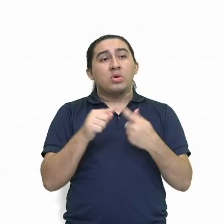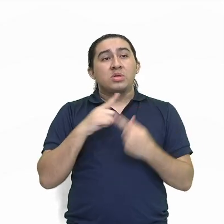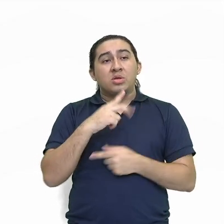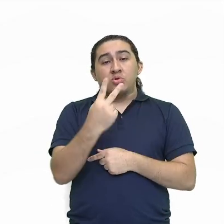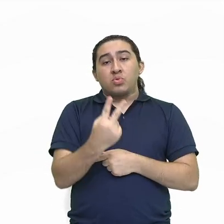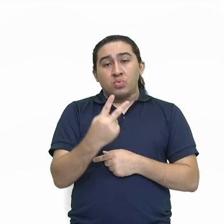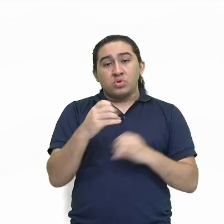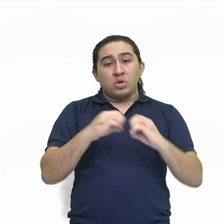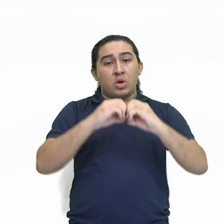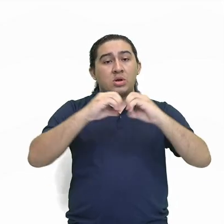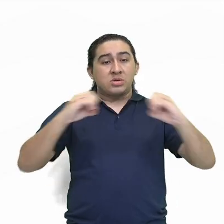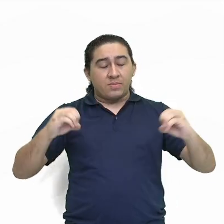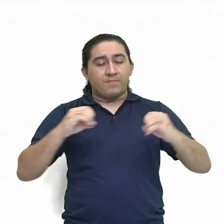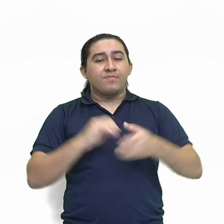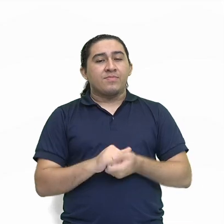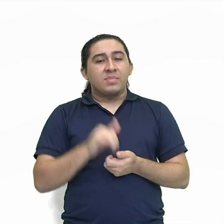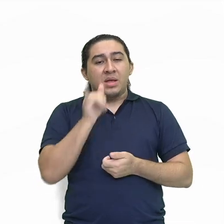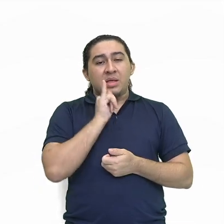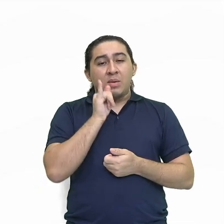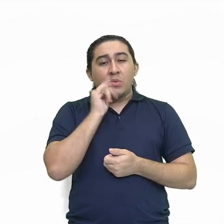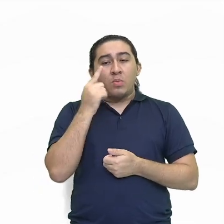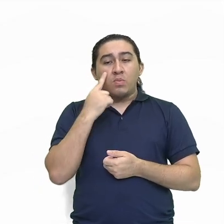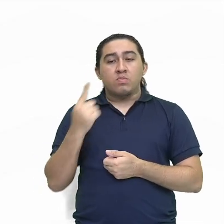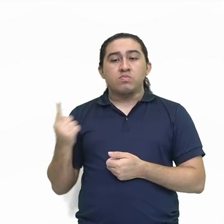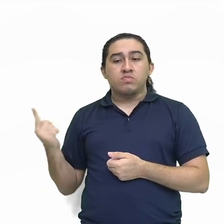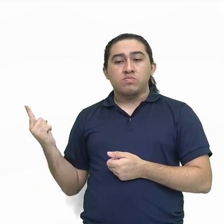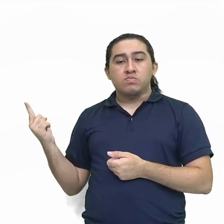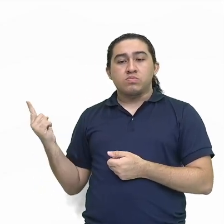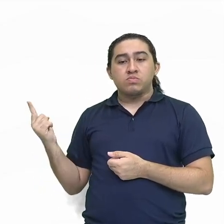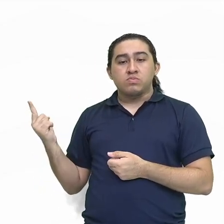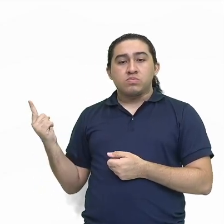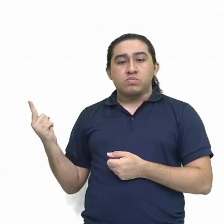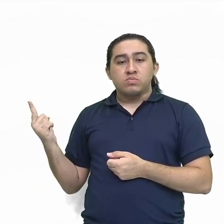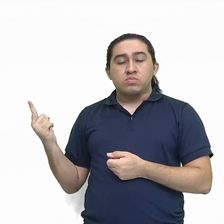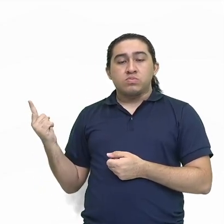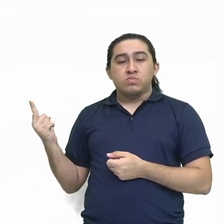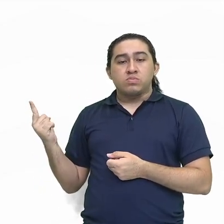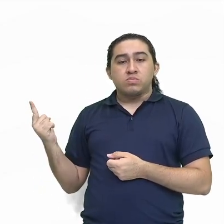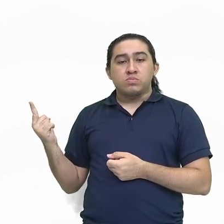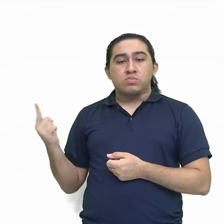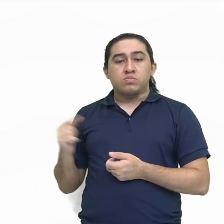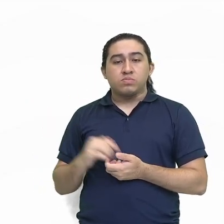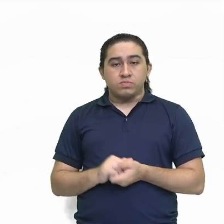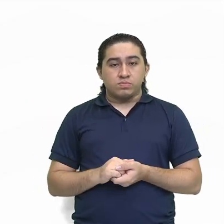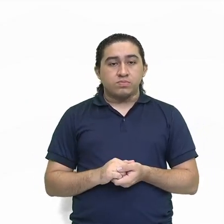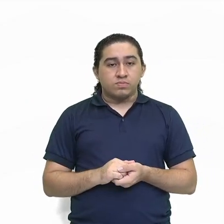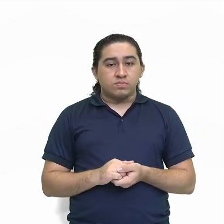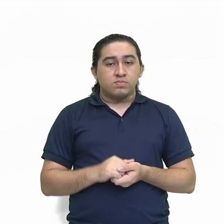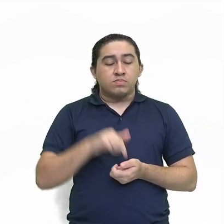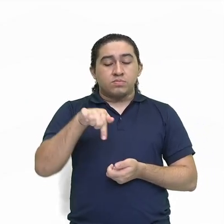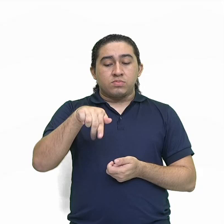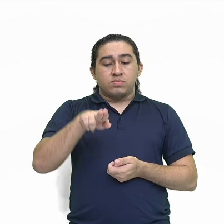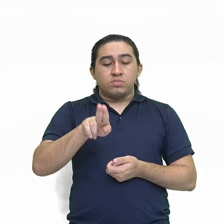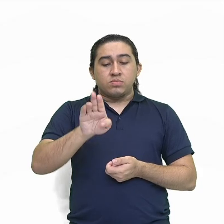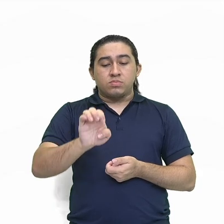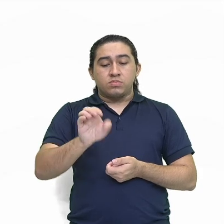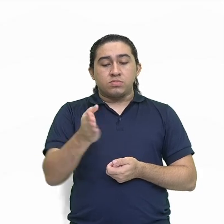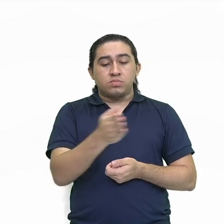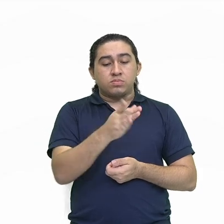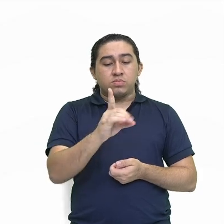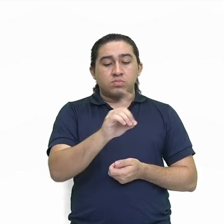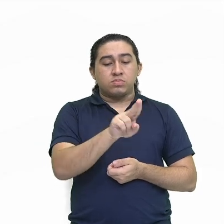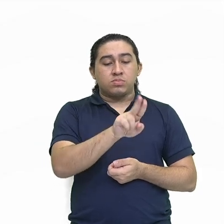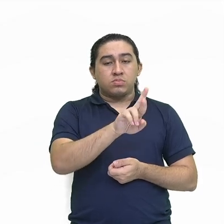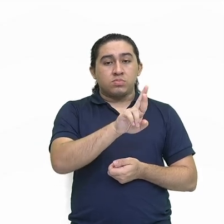2 orações. Vamos conquistar uma paz que dure. Quando eu digo que dure, gente, tem